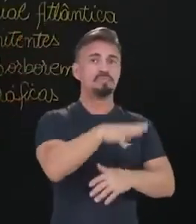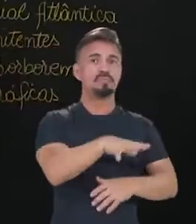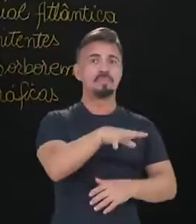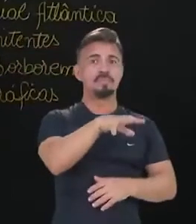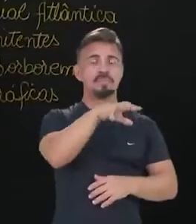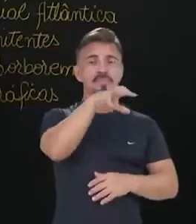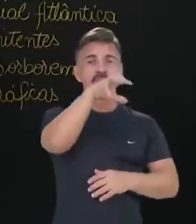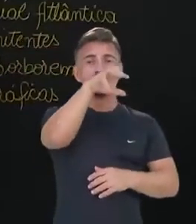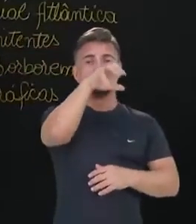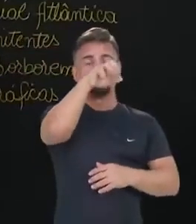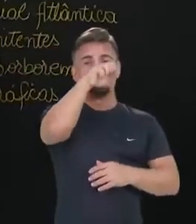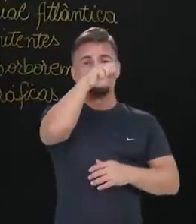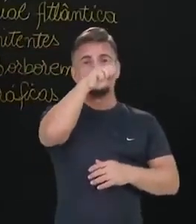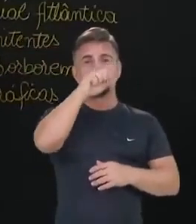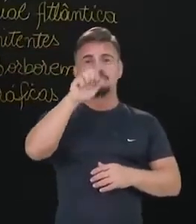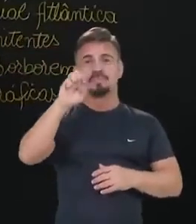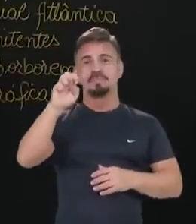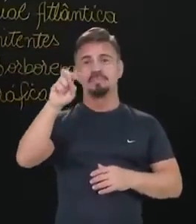é chamada de